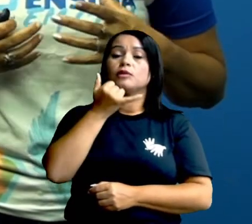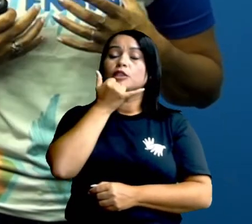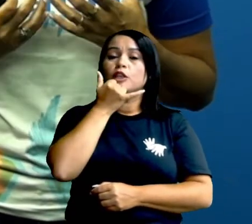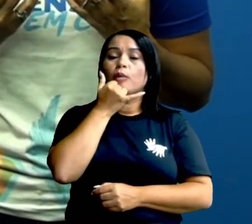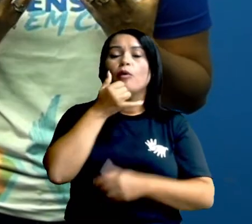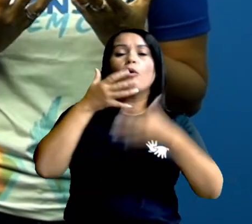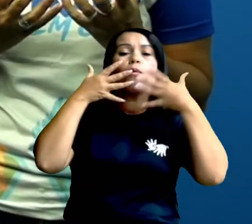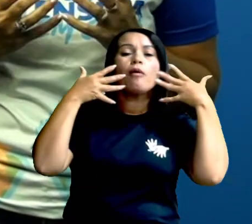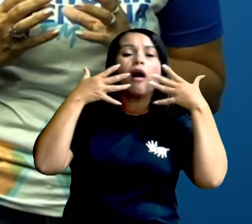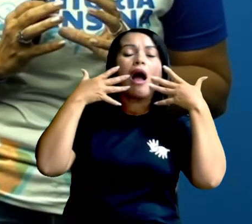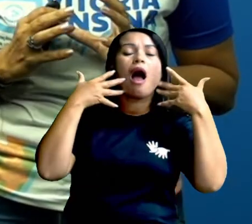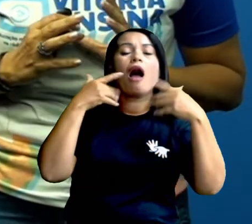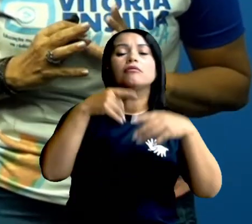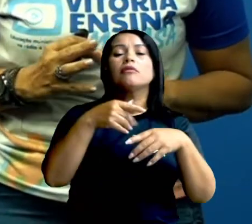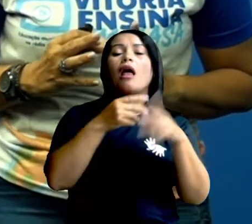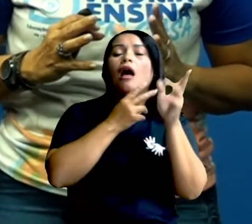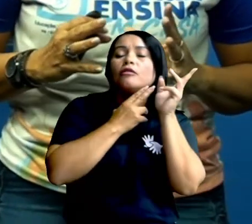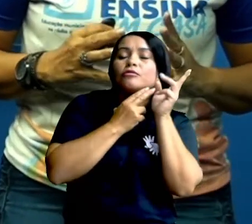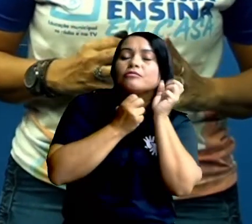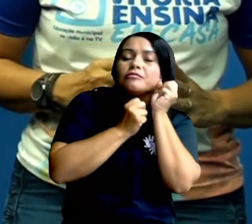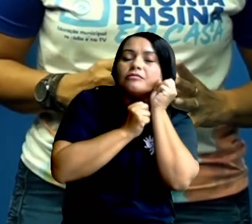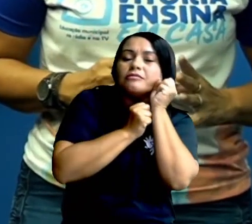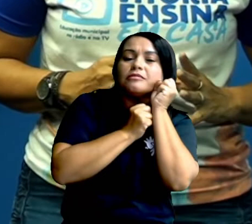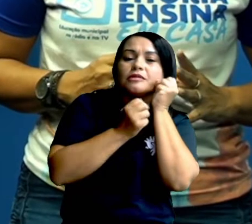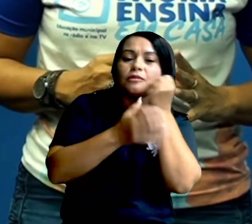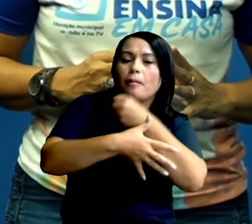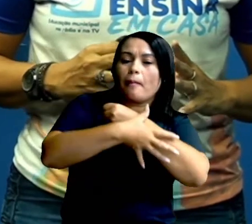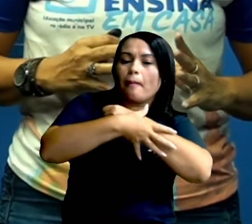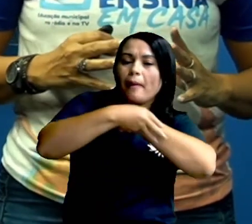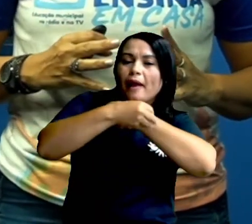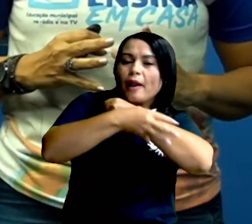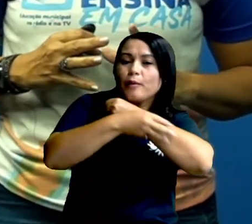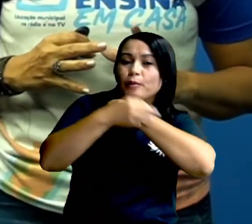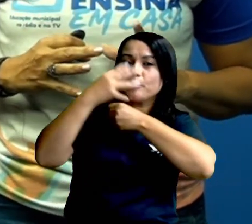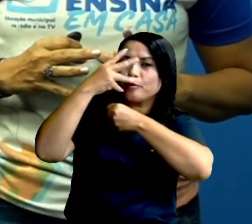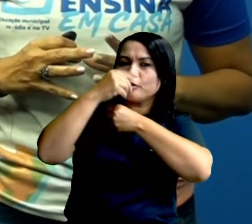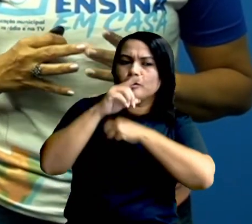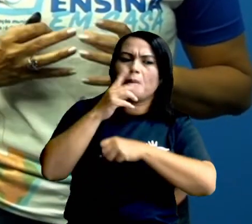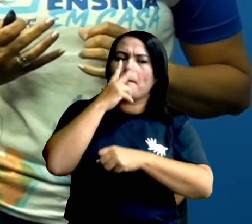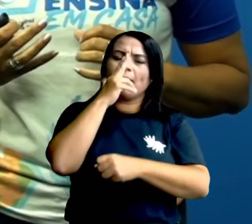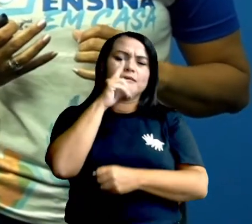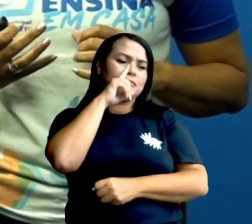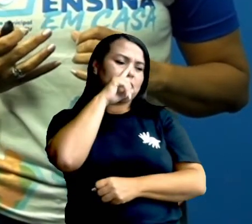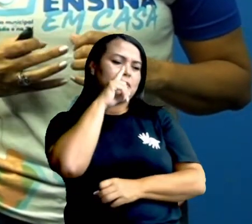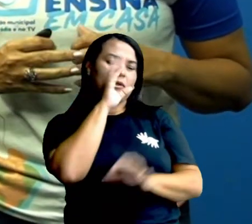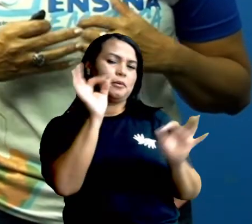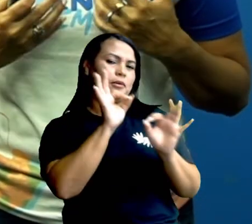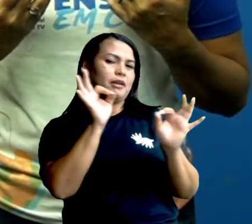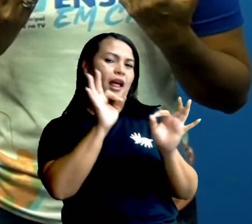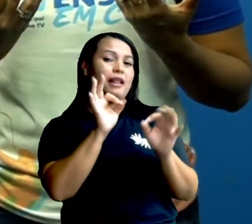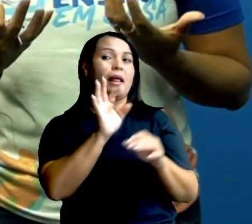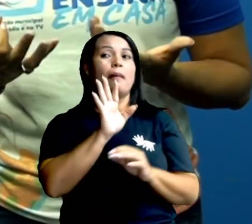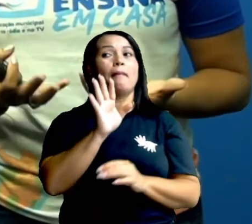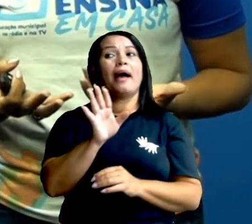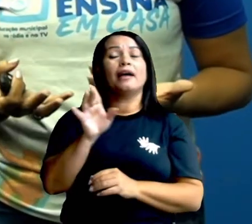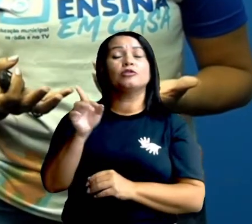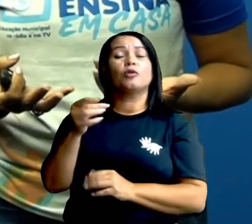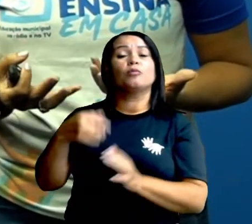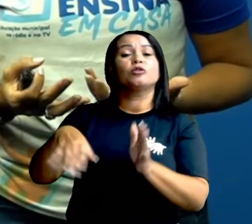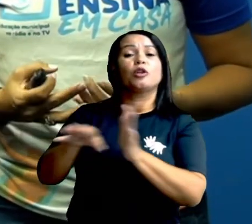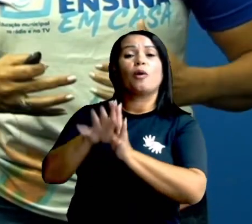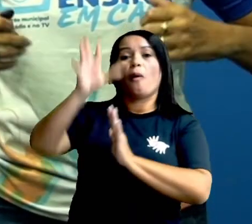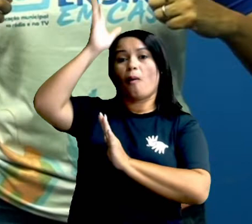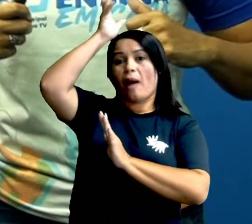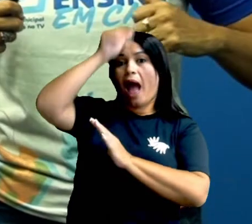peludo, muito bonito ali, quietinho, paradinho, não tinha perigo nenhum. Mas como o